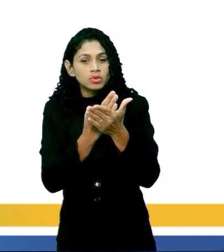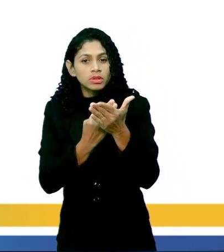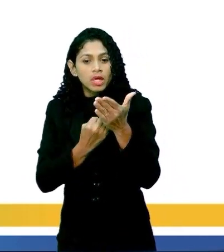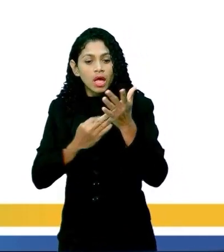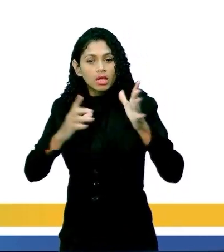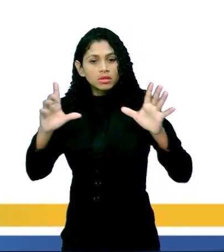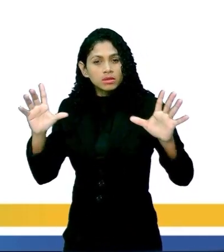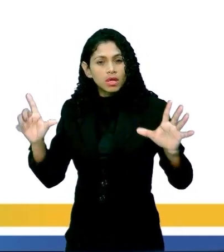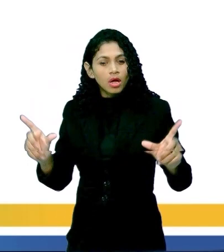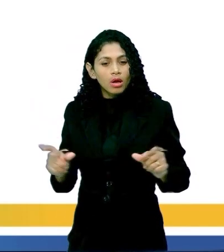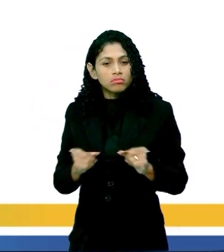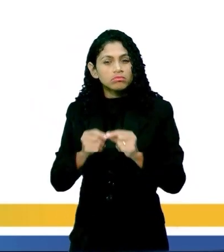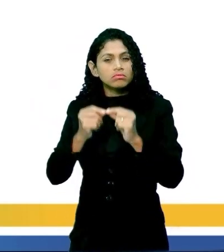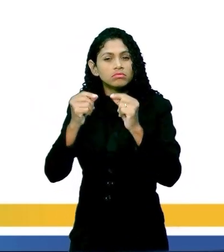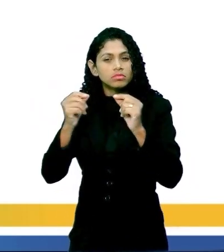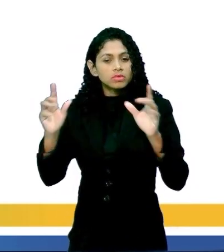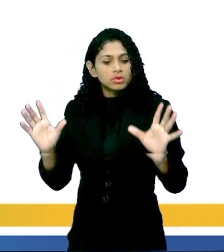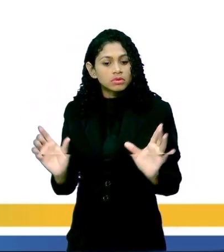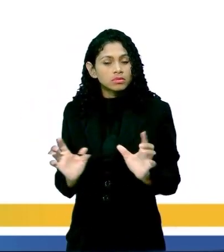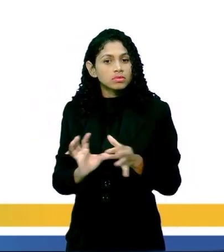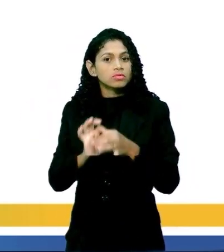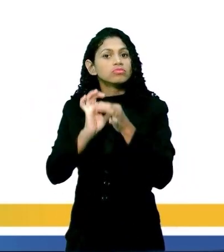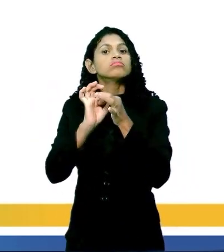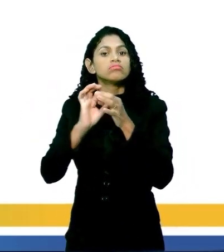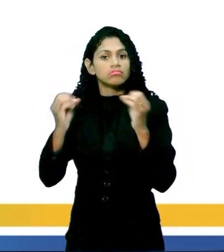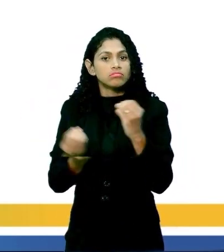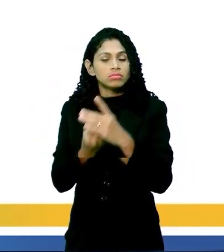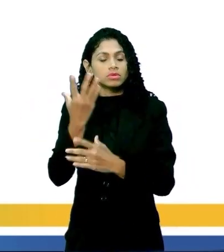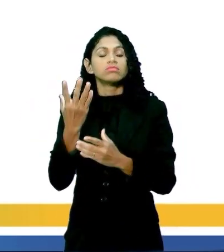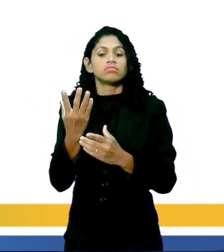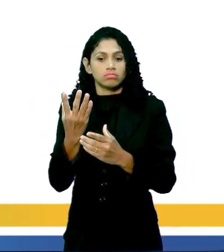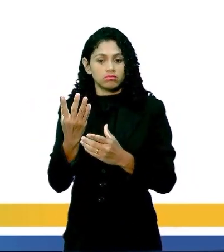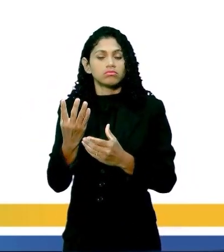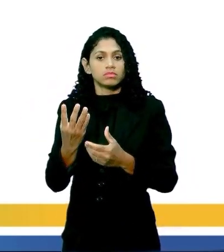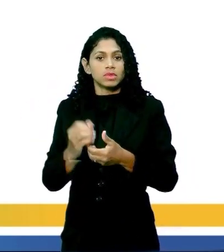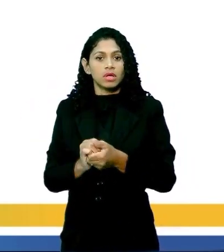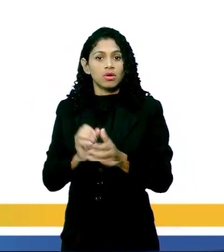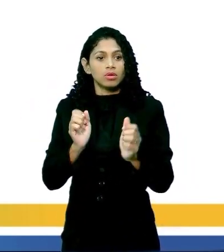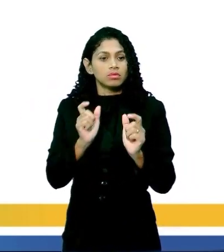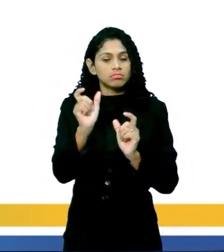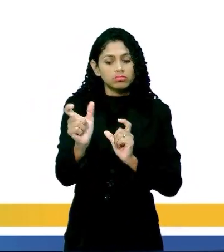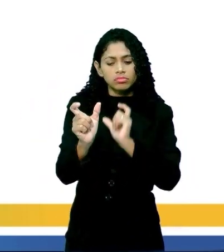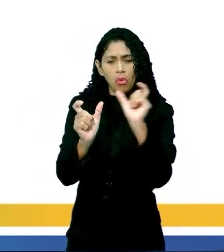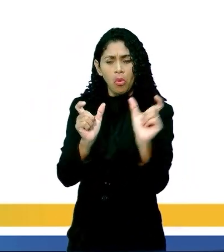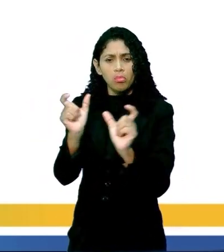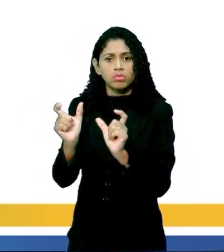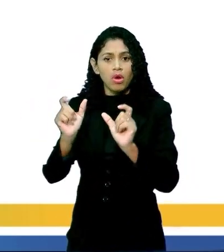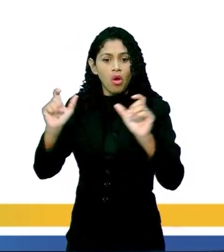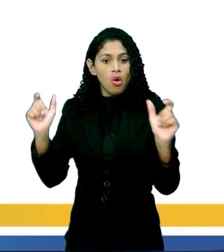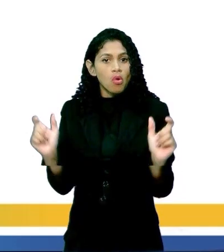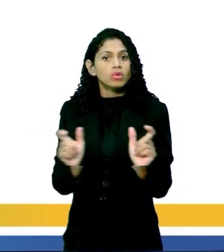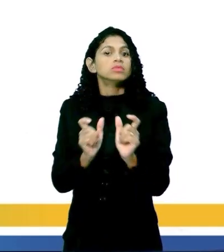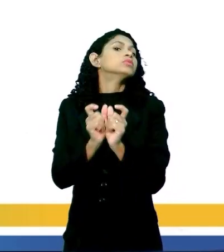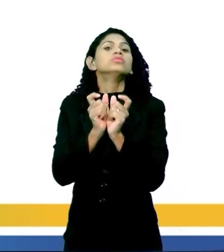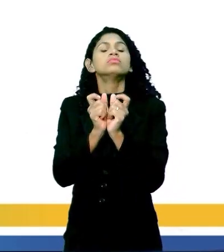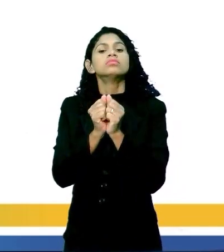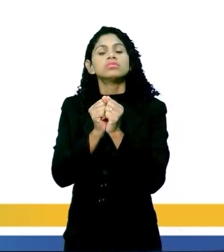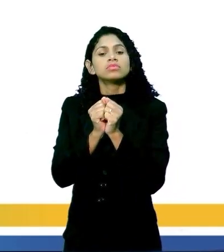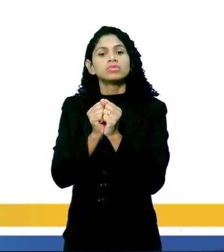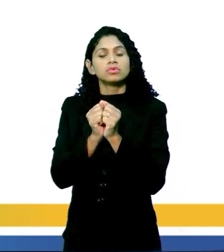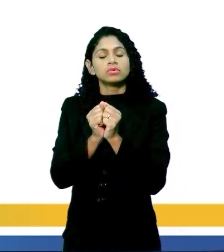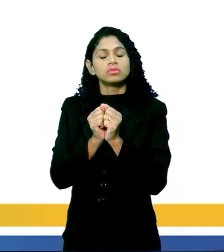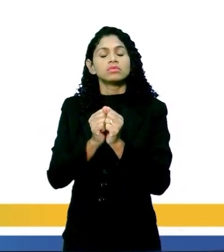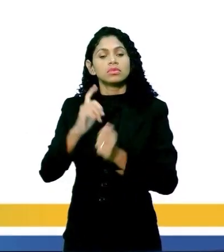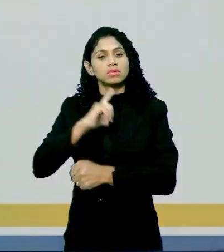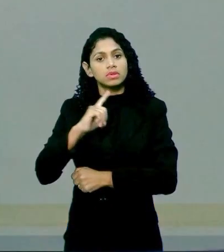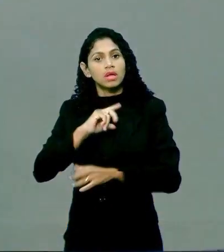é formado por diversas palavras que juntas constituem um significado e também um objetivo, tá? Então,